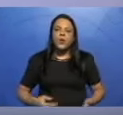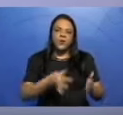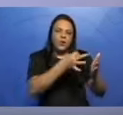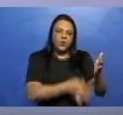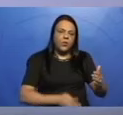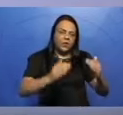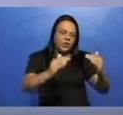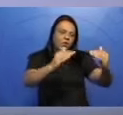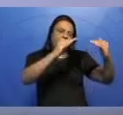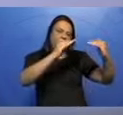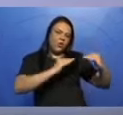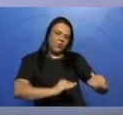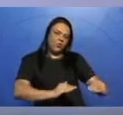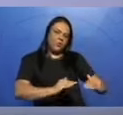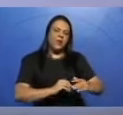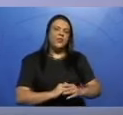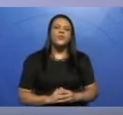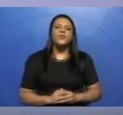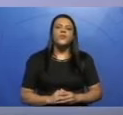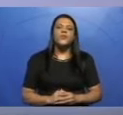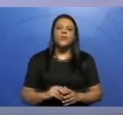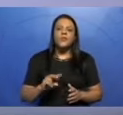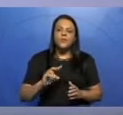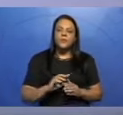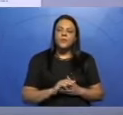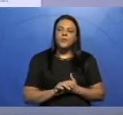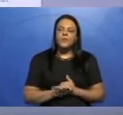nós observarmos as diferenças.